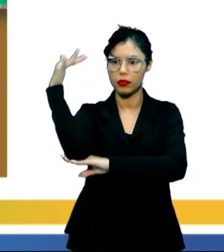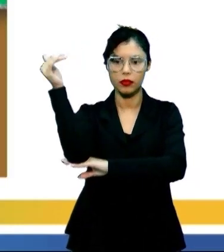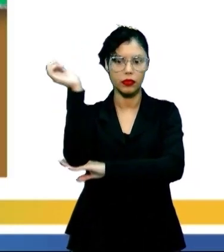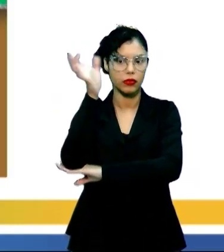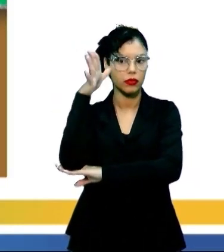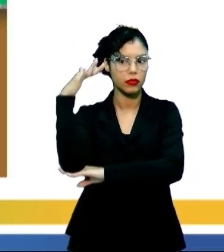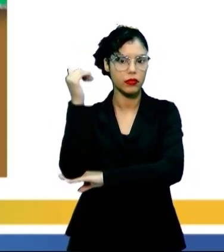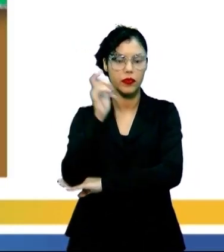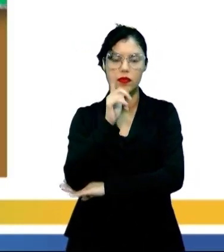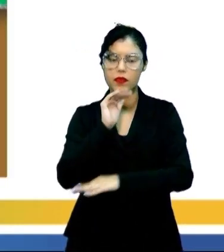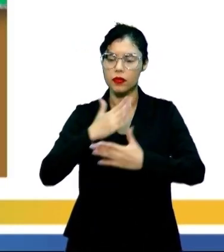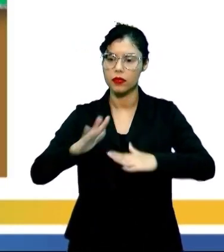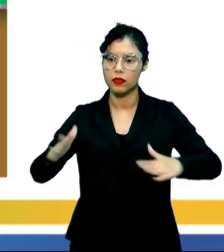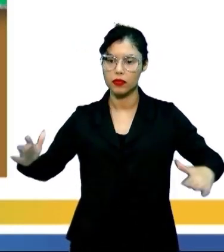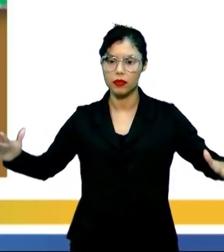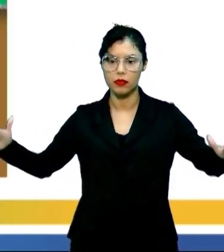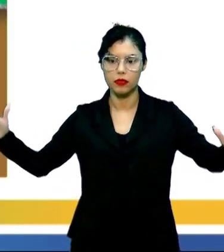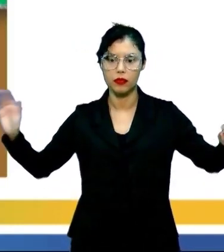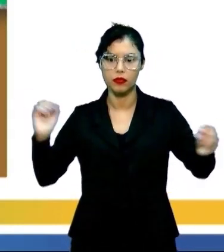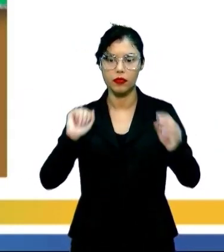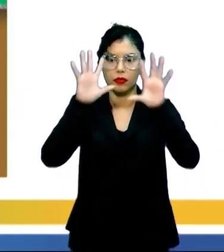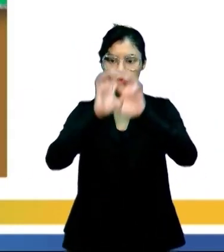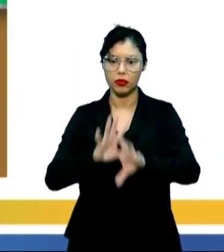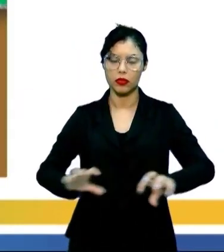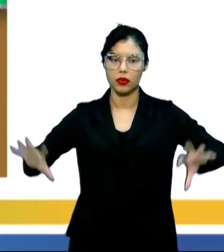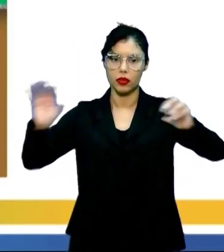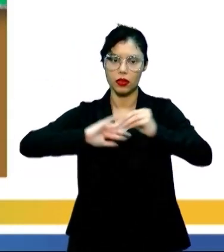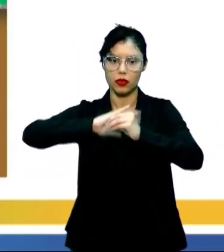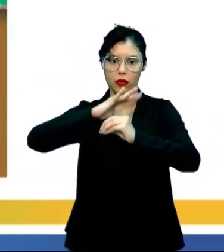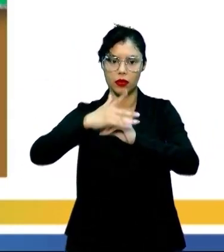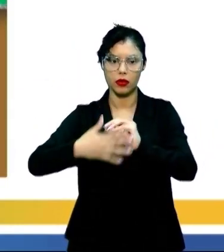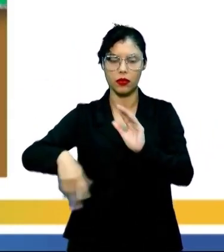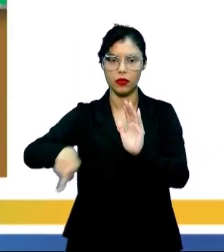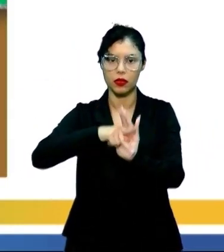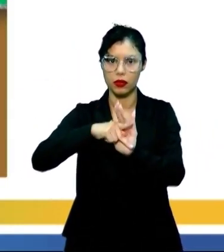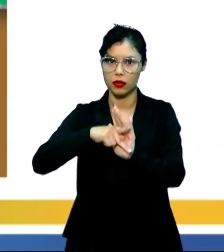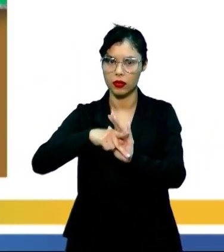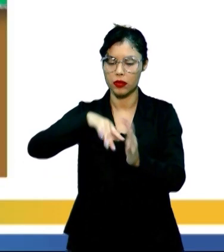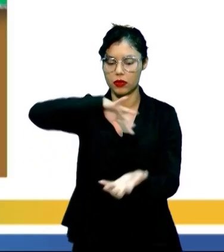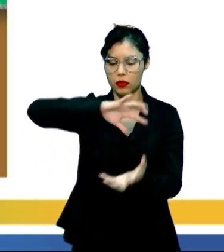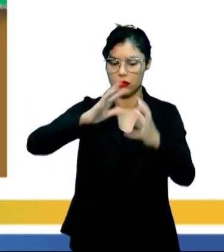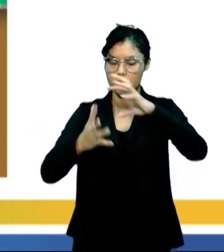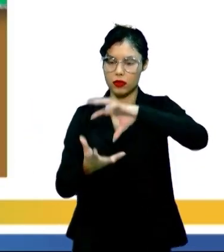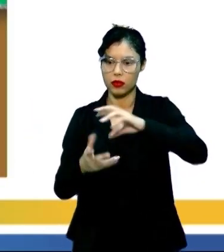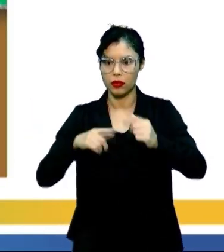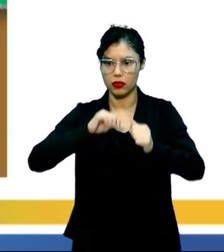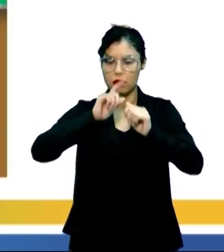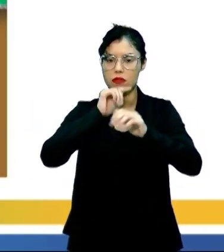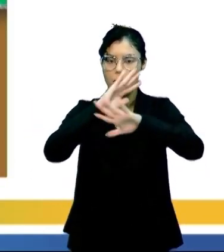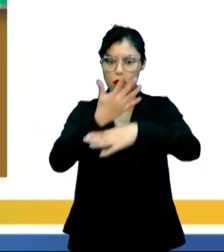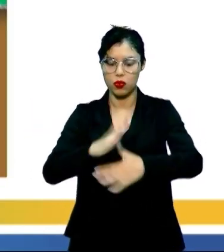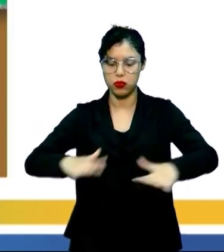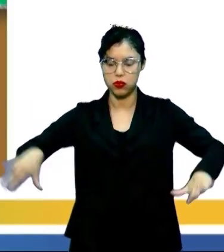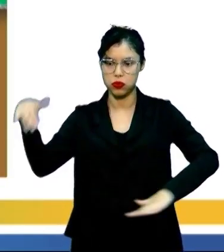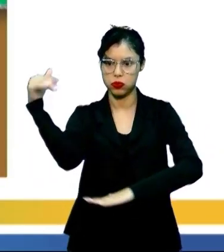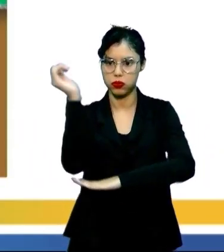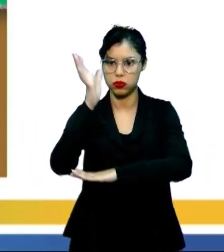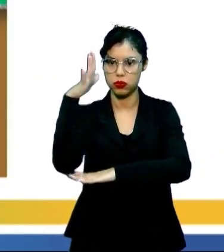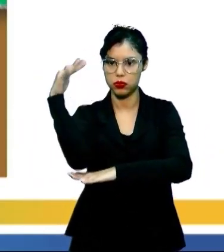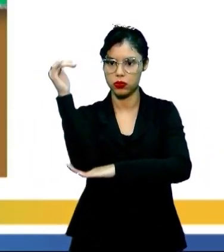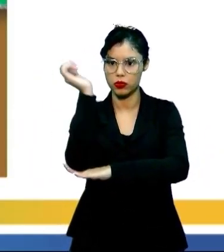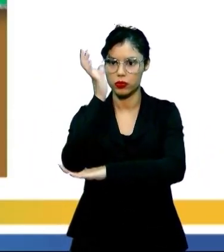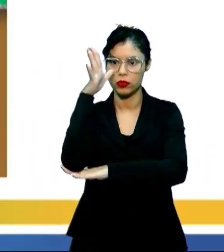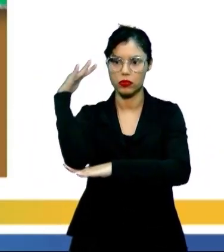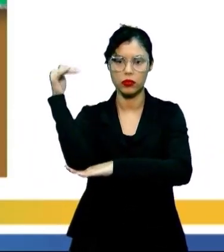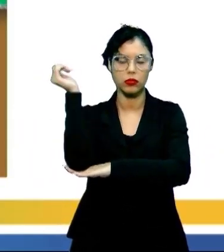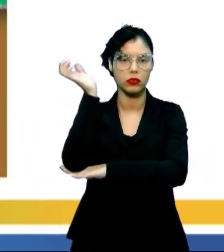maior produtor de oxigênio gasoso ou atmosférico são as algas que estão nos nossos mares, nos